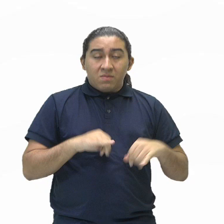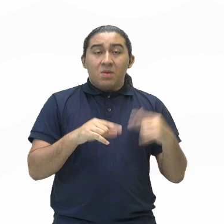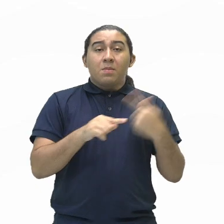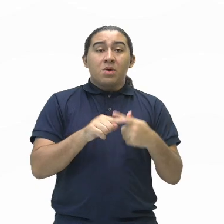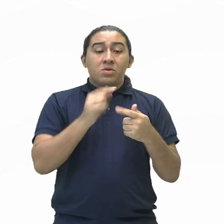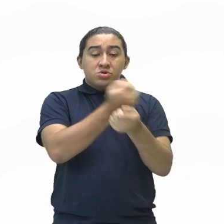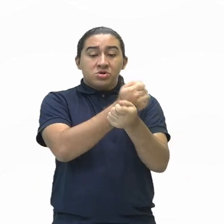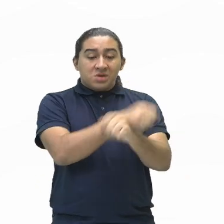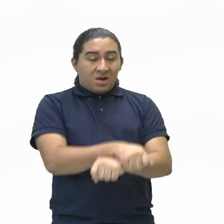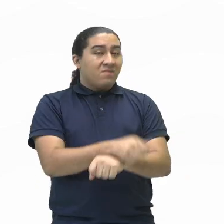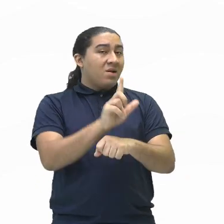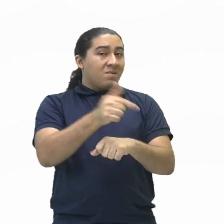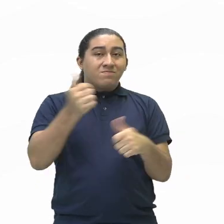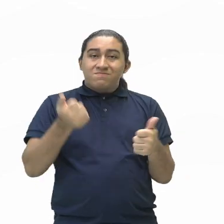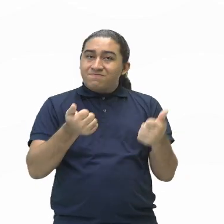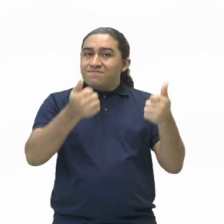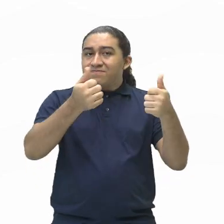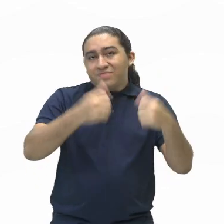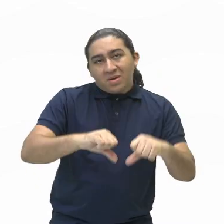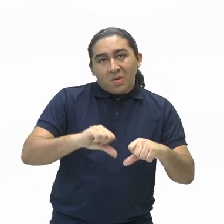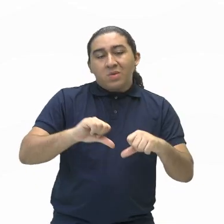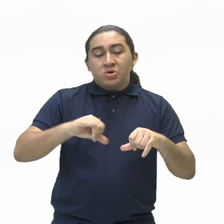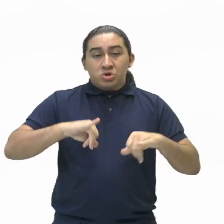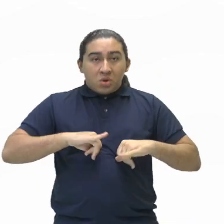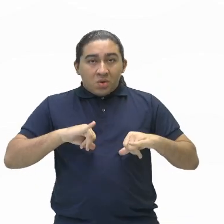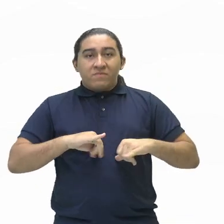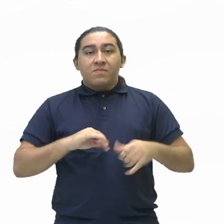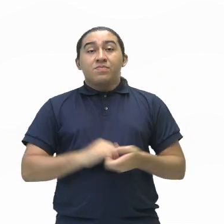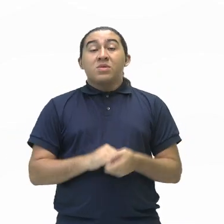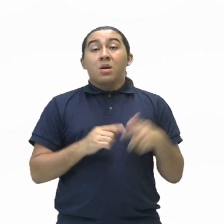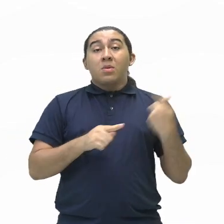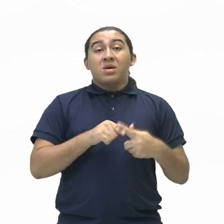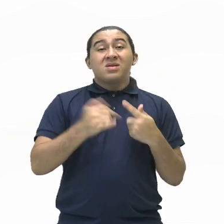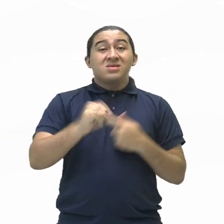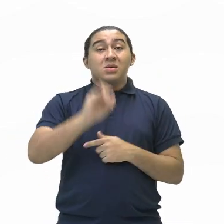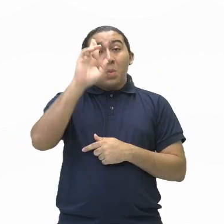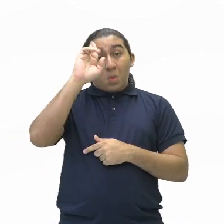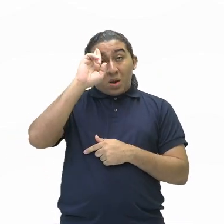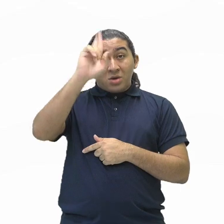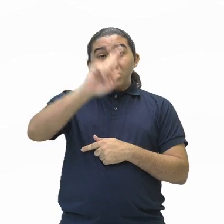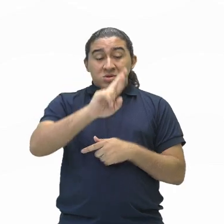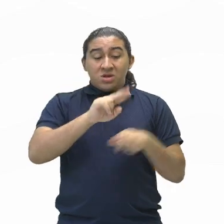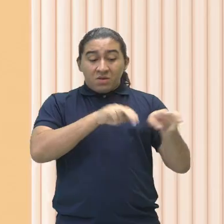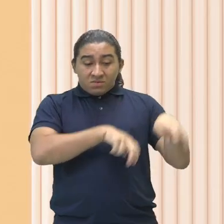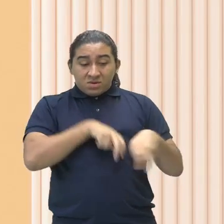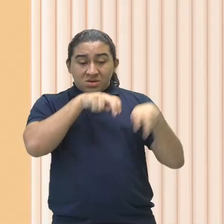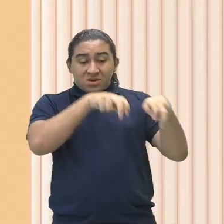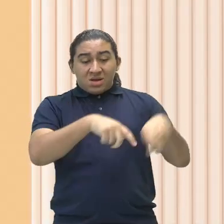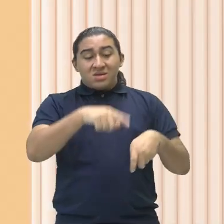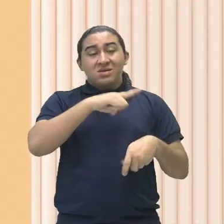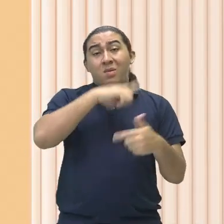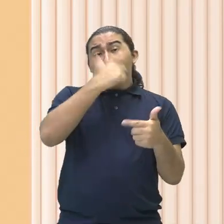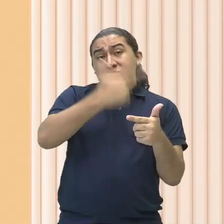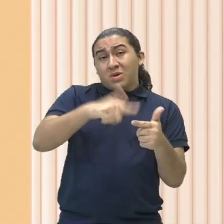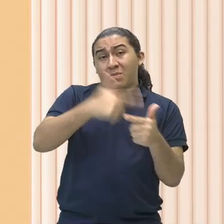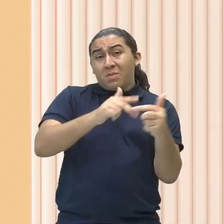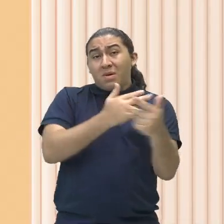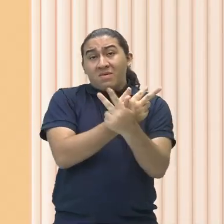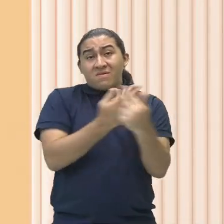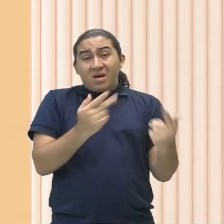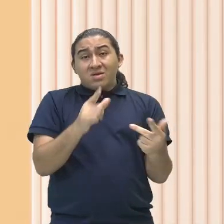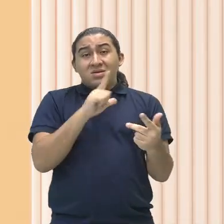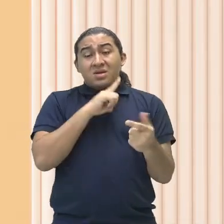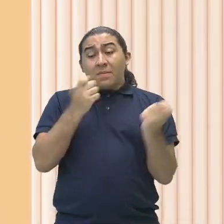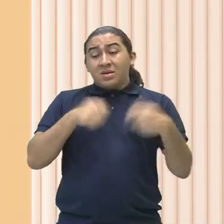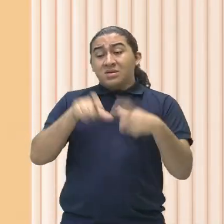mais precárias. Então, se a gente está falando que o senhor de engenho, ele está enfrentando crise, ele está devendo a companhia,